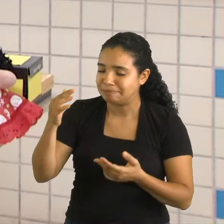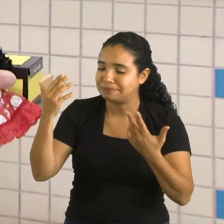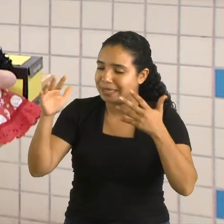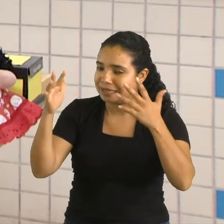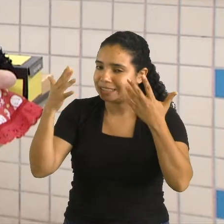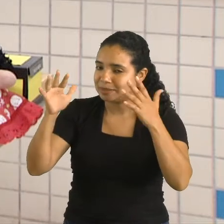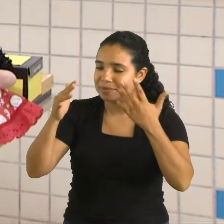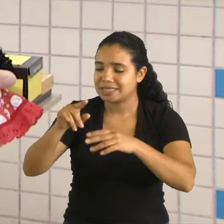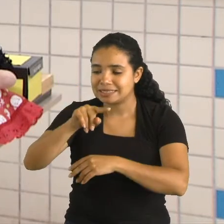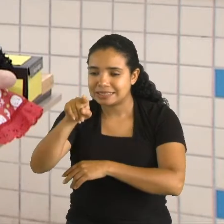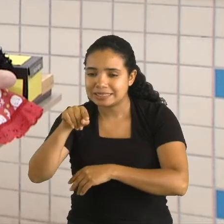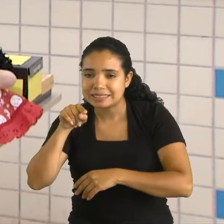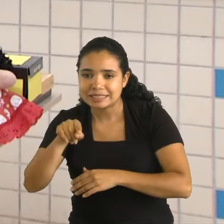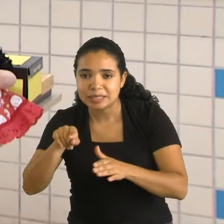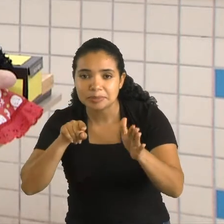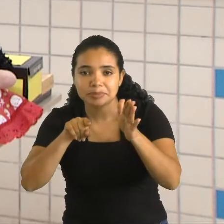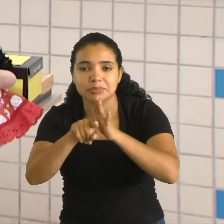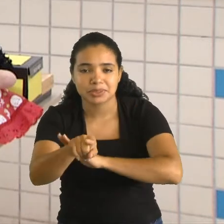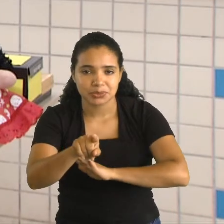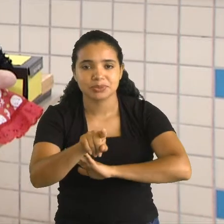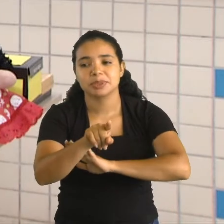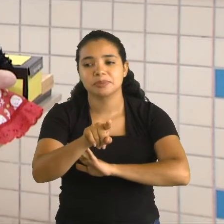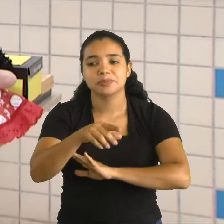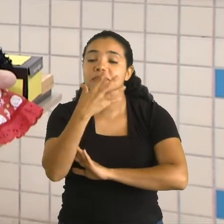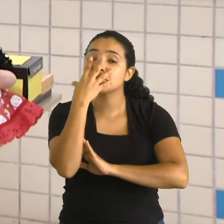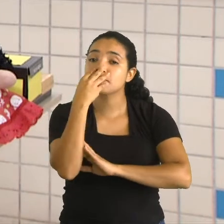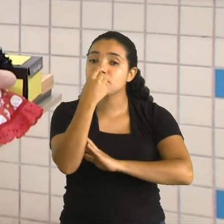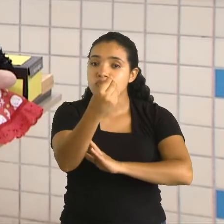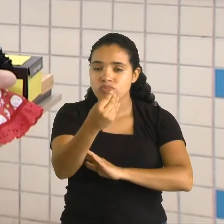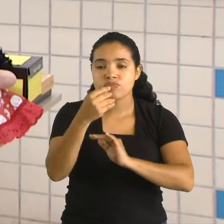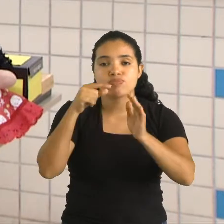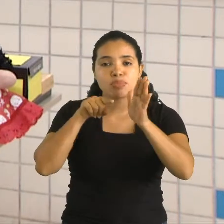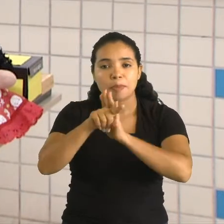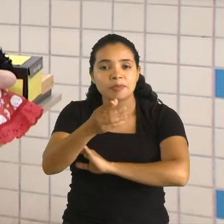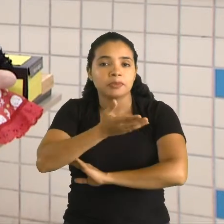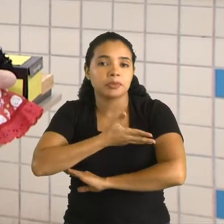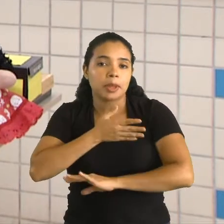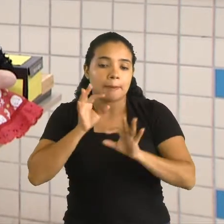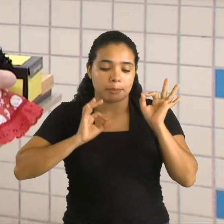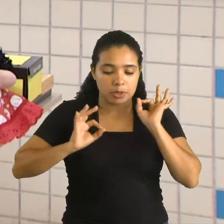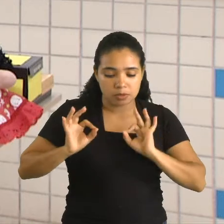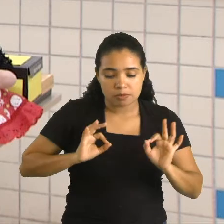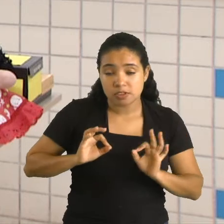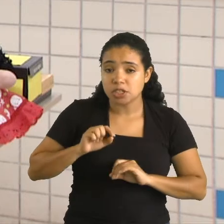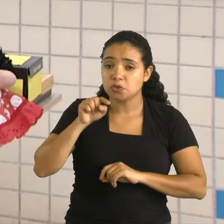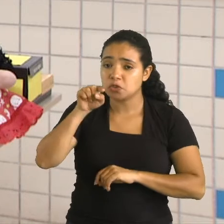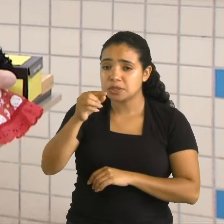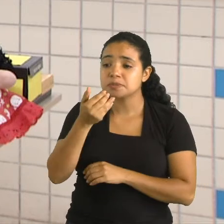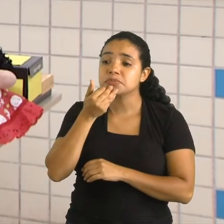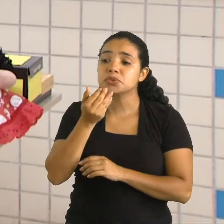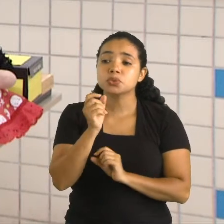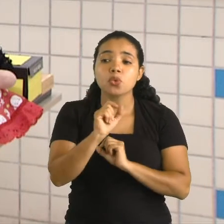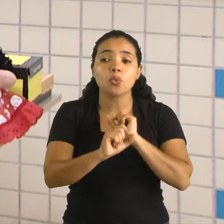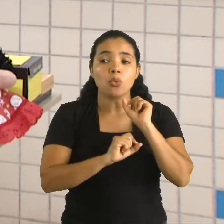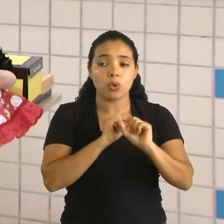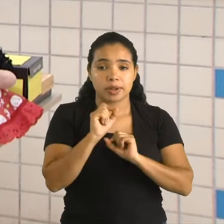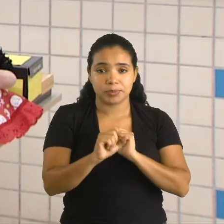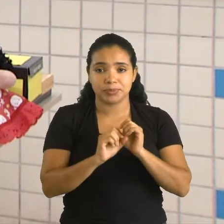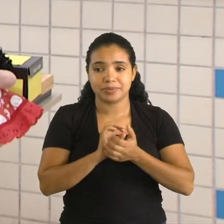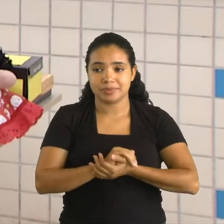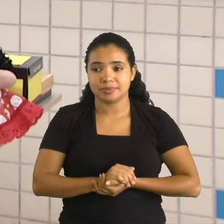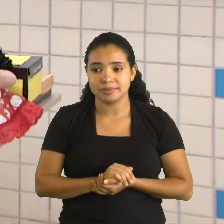uma pergunta. A dona Raposa pergunta para sua amiga onça, e o que a senhora ia encomendar? Aí